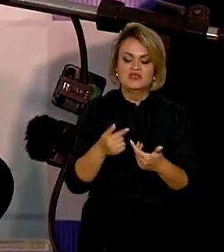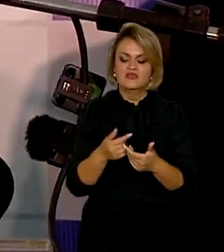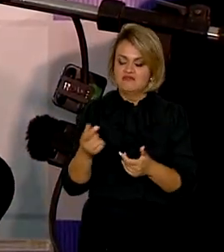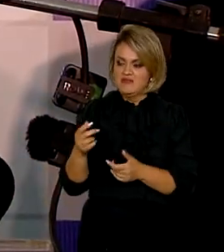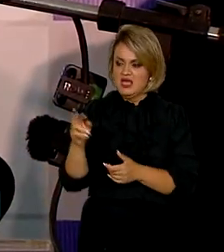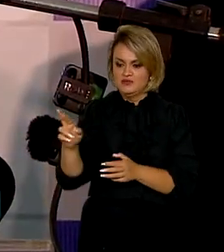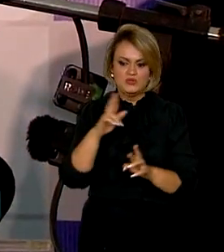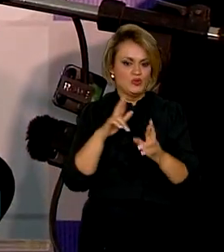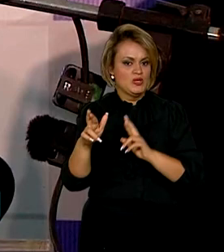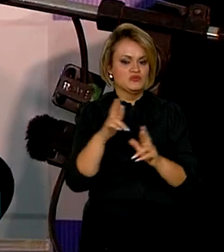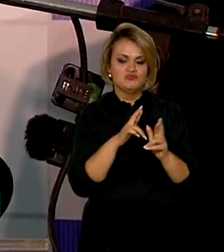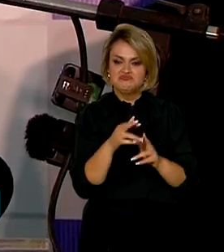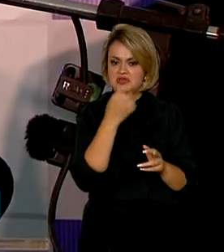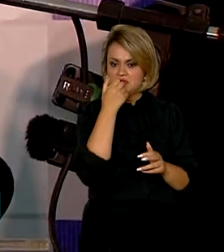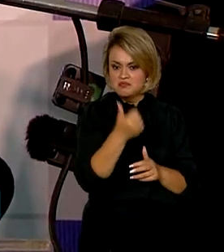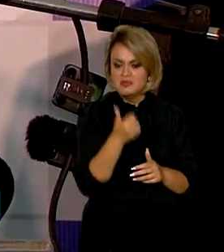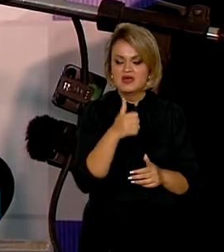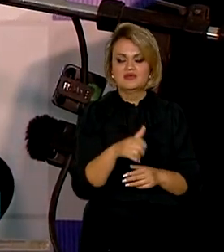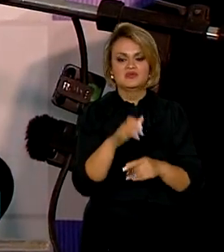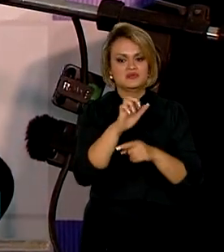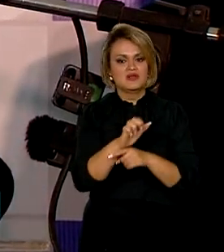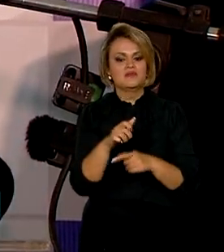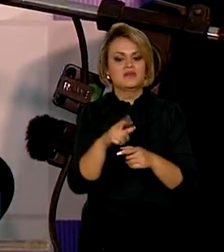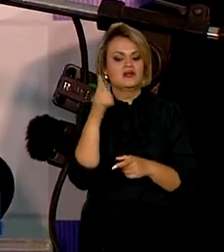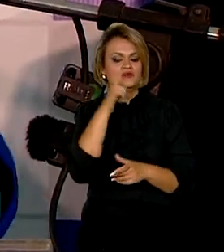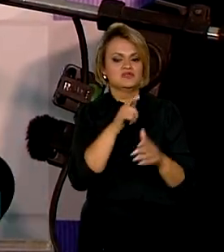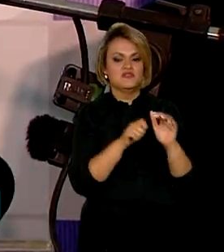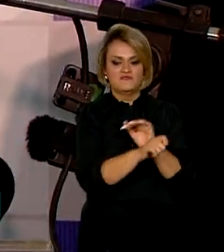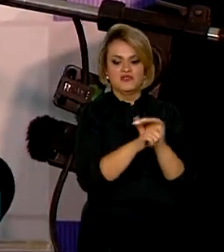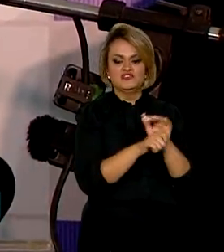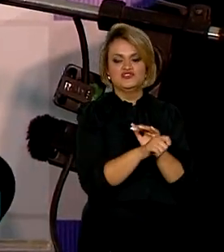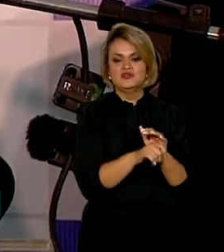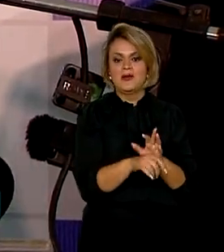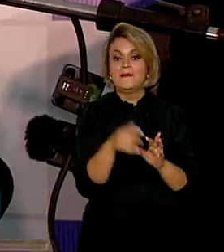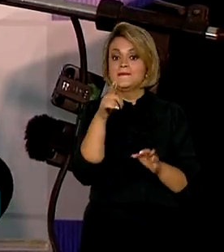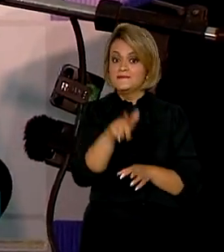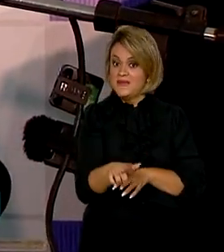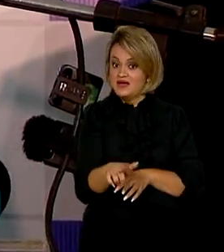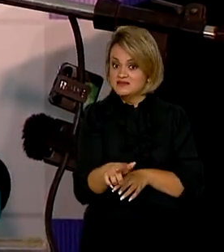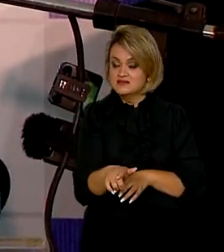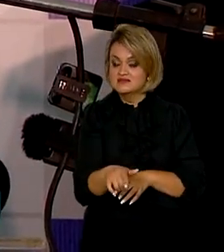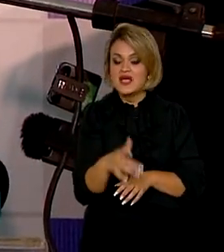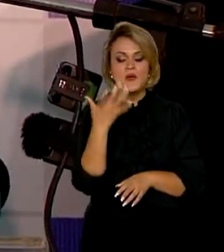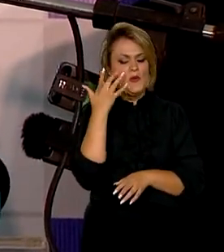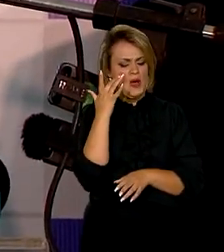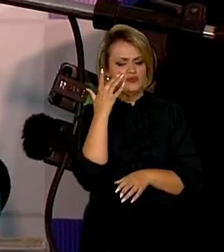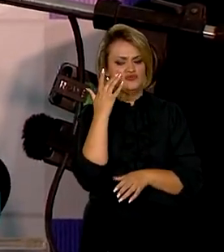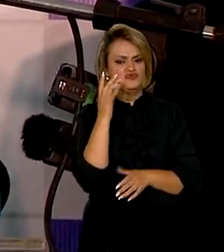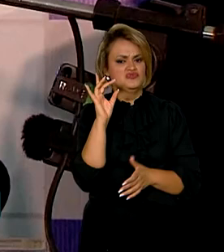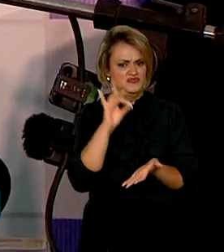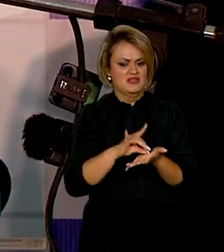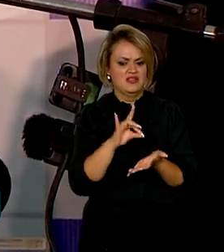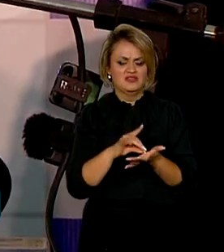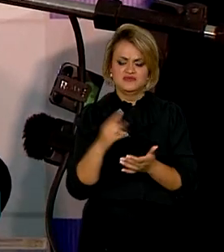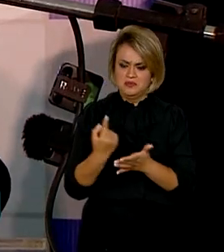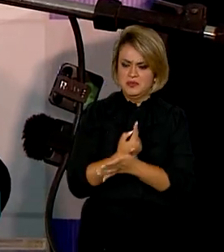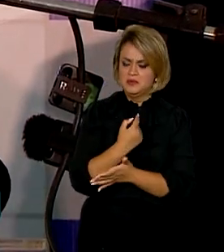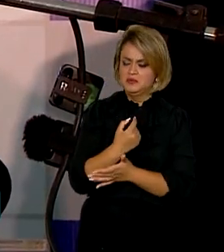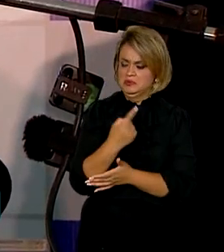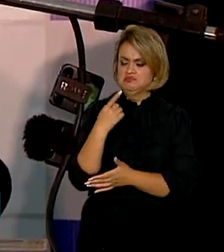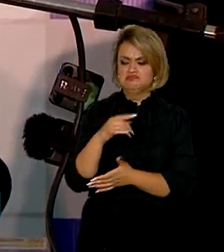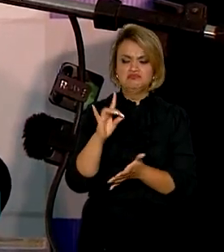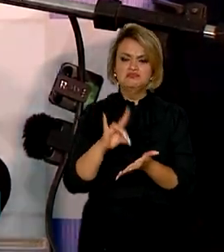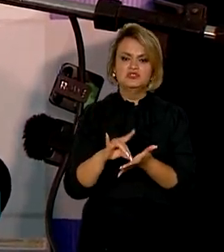na mão do governador Riedel, estadual, para que ele possa investir. Mas eu acredito realmente, a sua pergunta é fundamental, eu